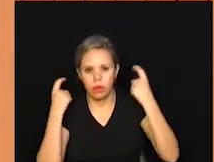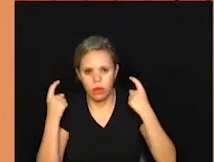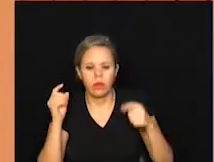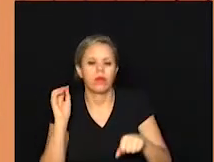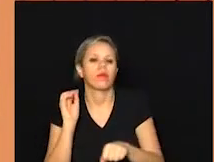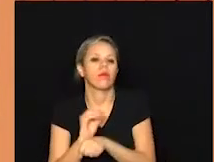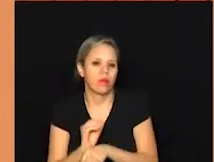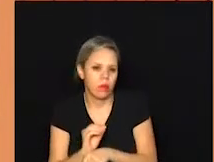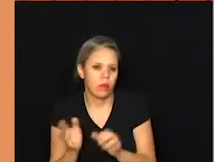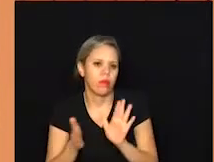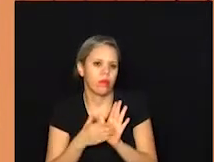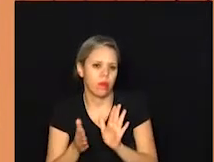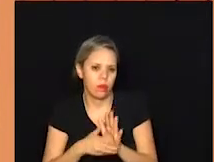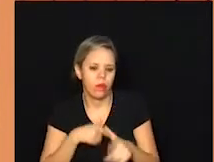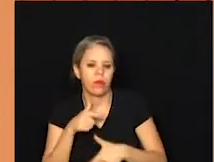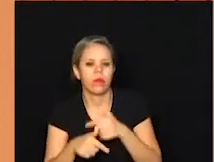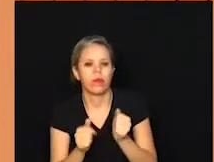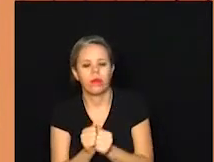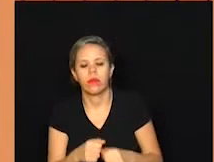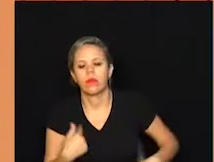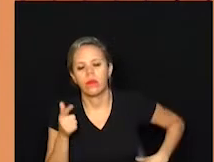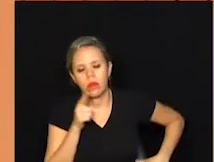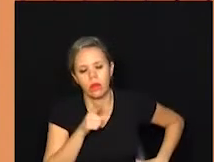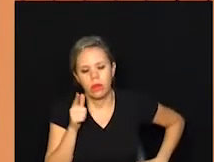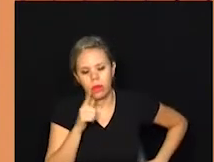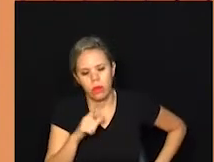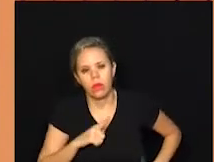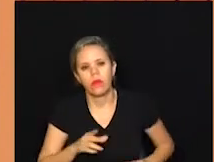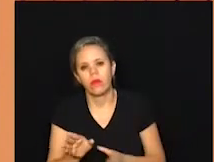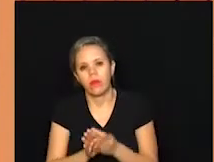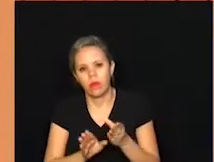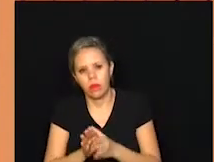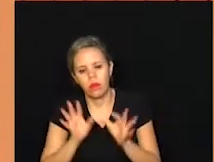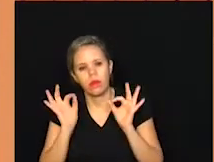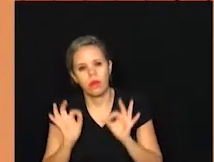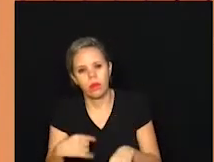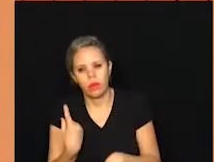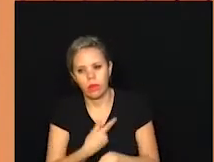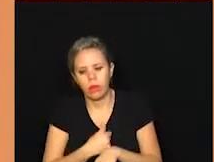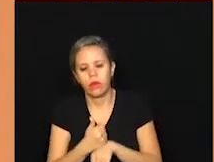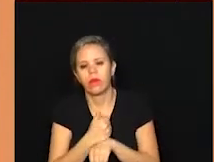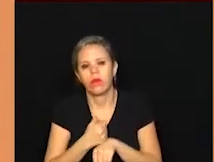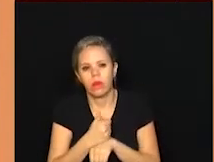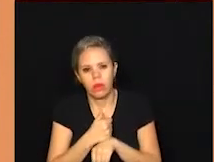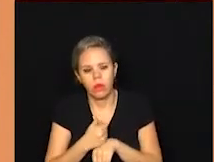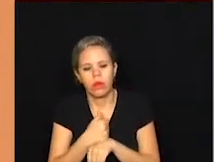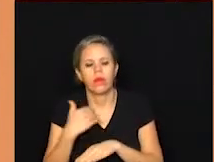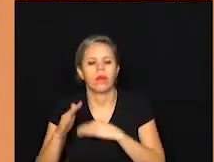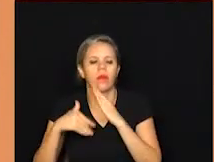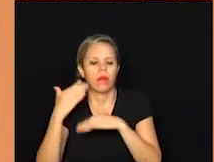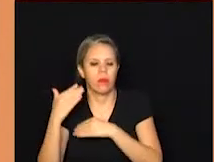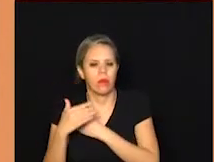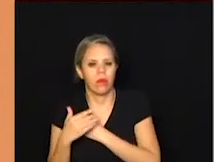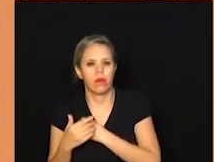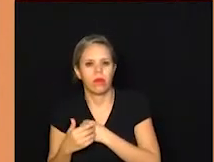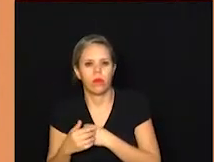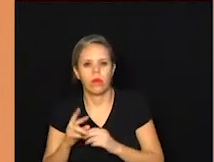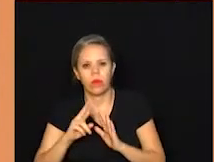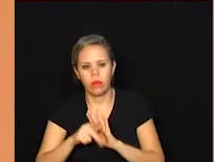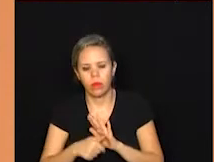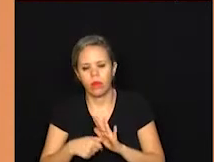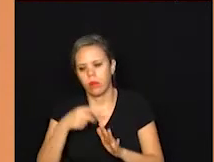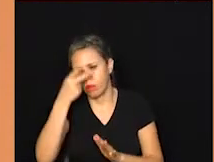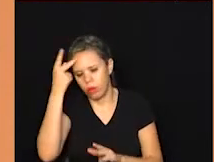protegendo, propondo e trabalhando para que a gente consiga ter um conselho que é nosso, um conselho que é construído através de várias